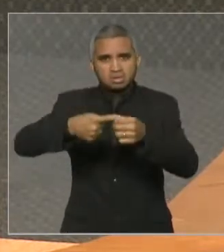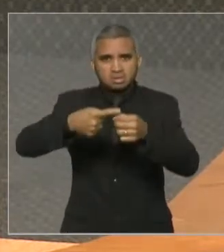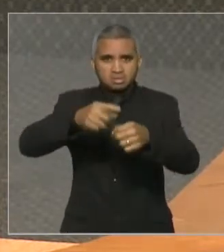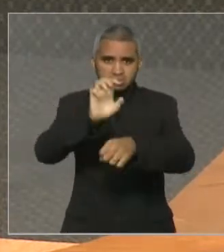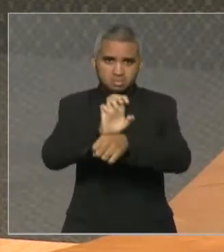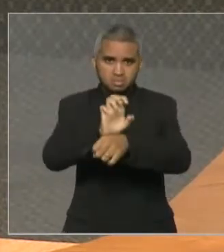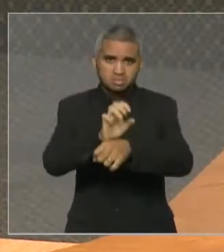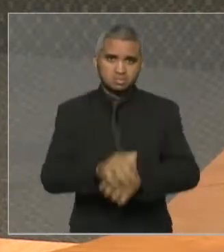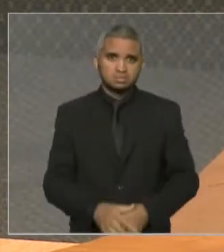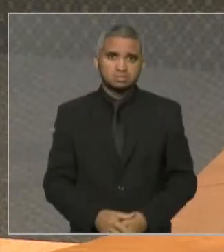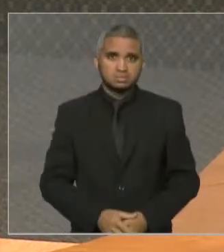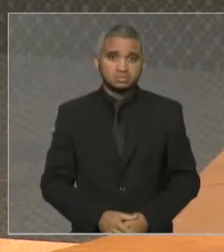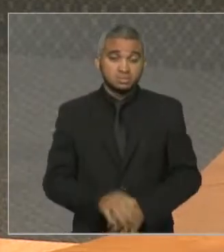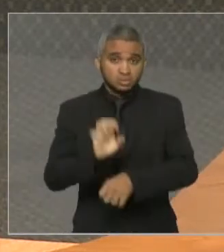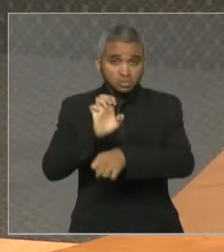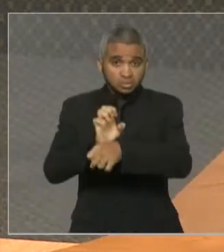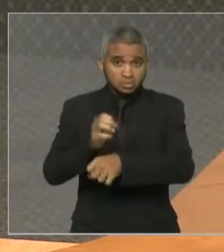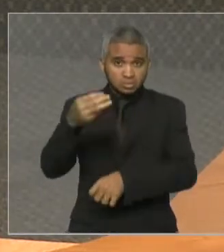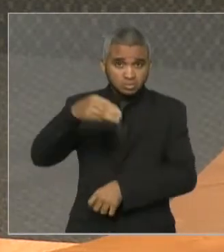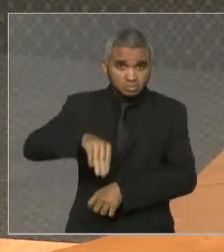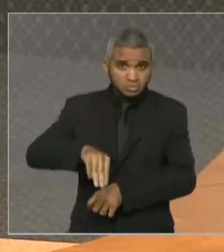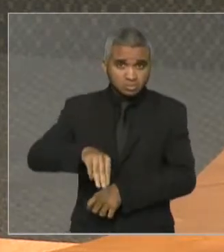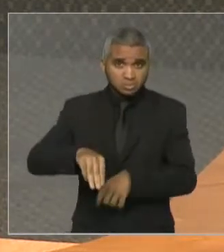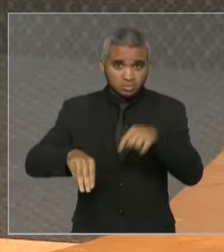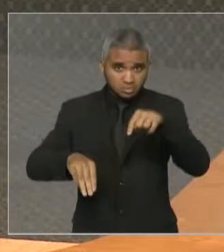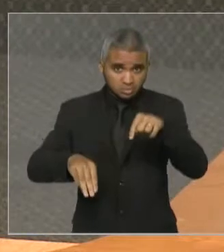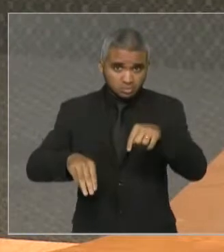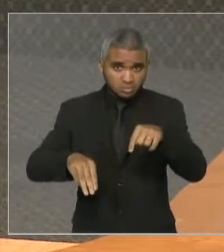O estado do Maranhão é um dos estados que mais